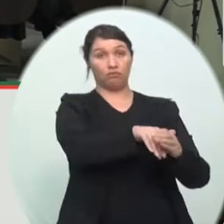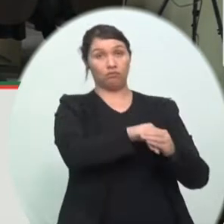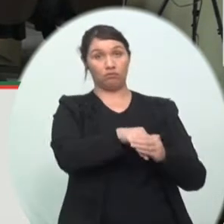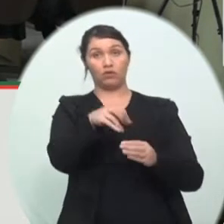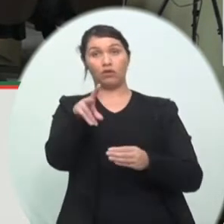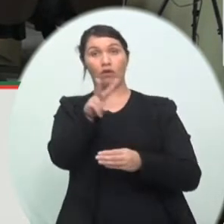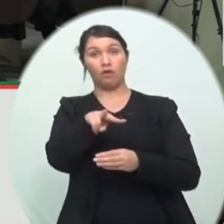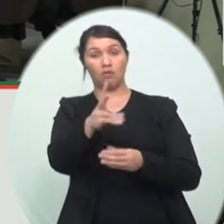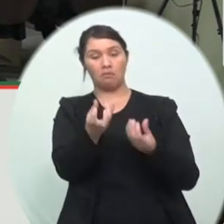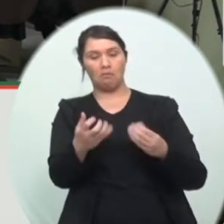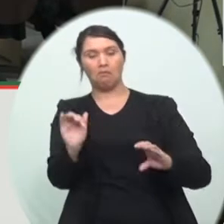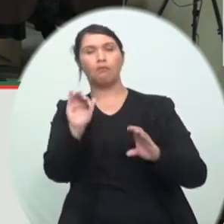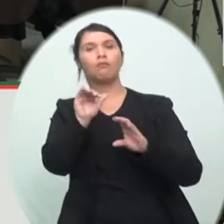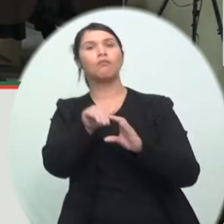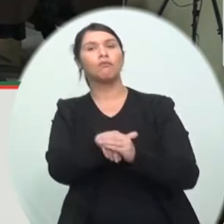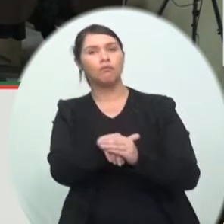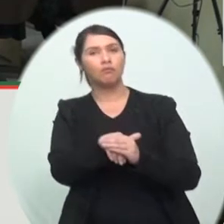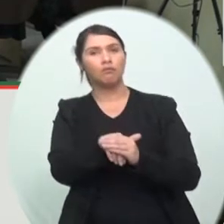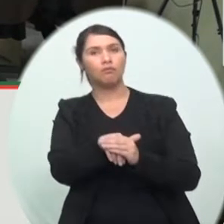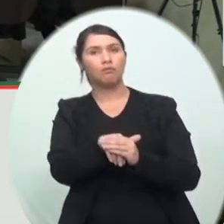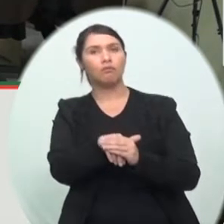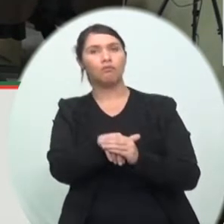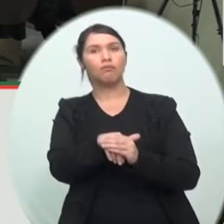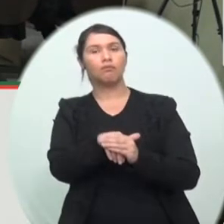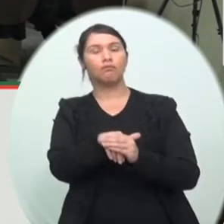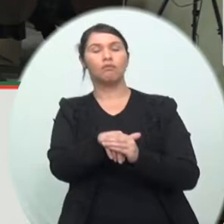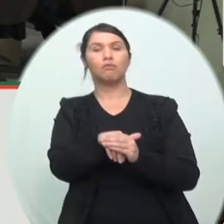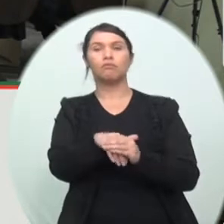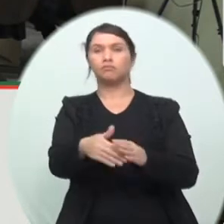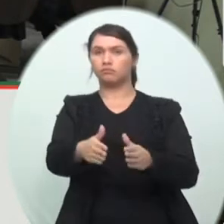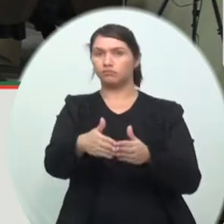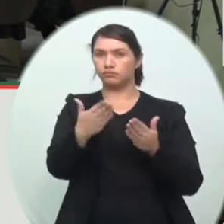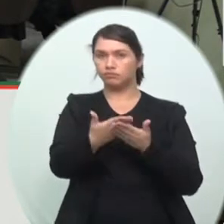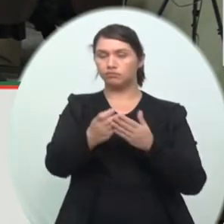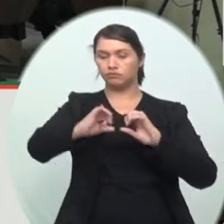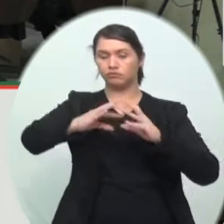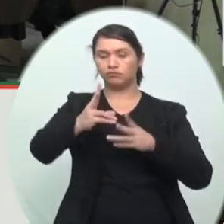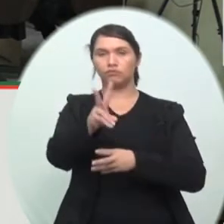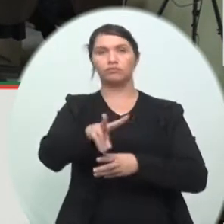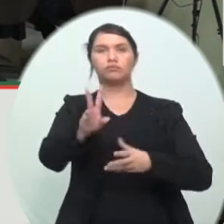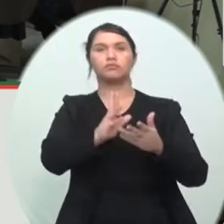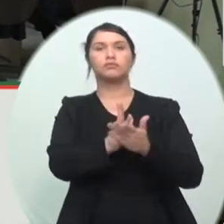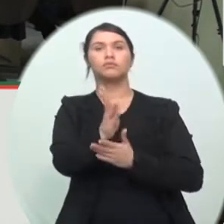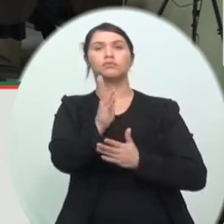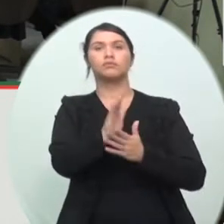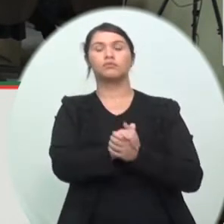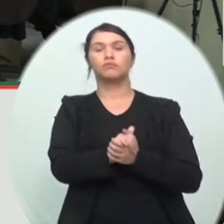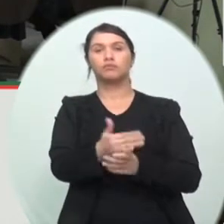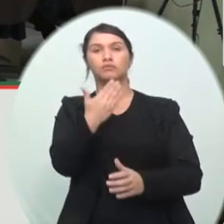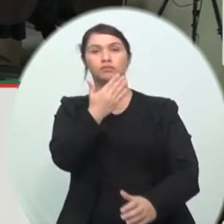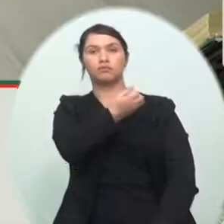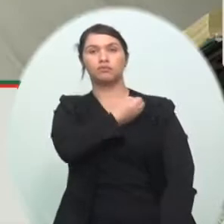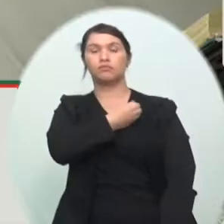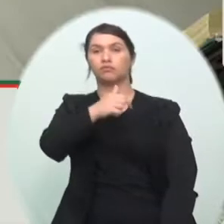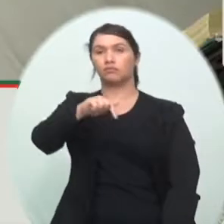Os favoráveis permaneçam como estão. Os contrários se manifestem. Aprovado por unanimidade. Indicação